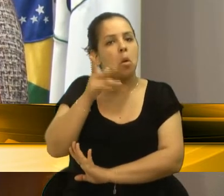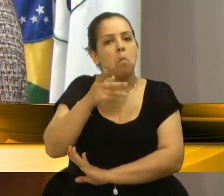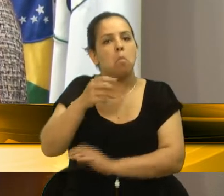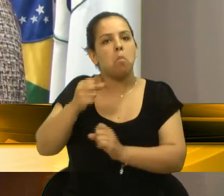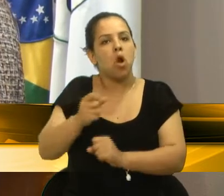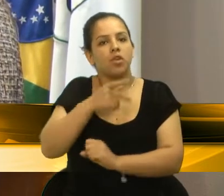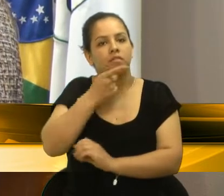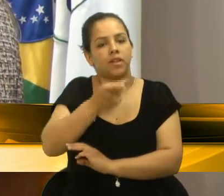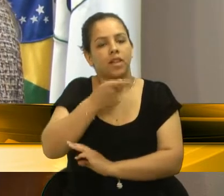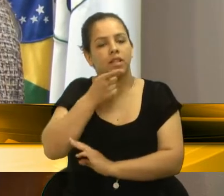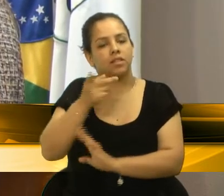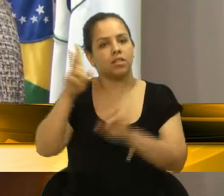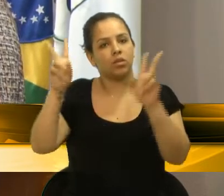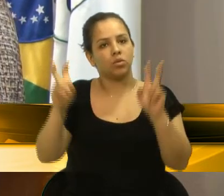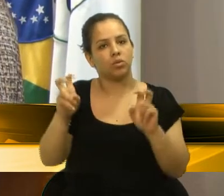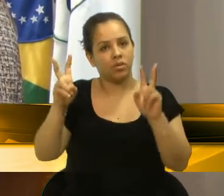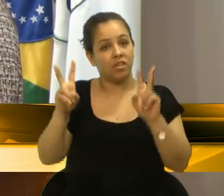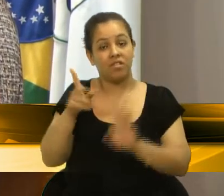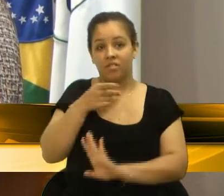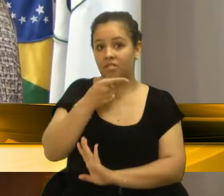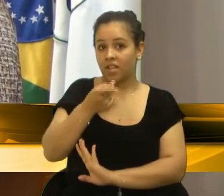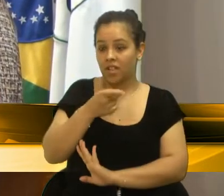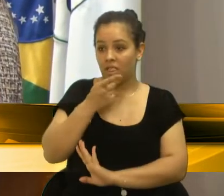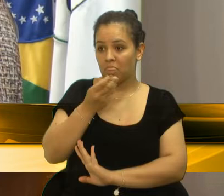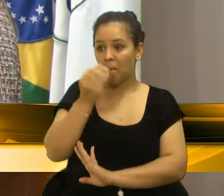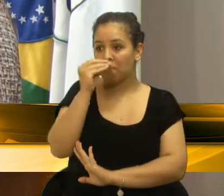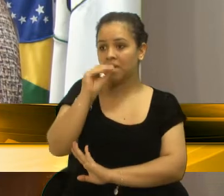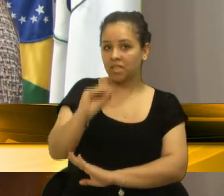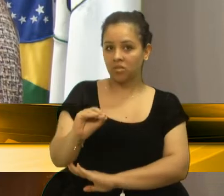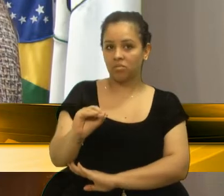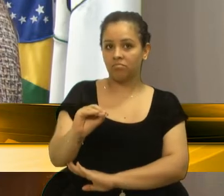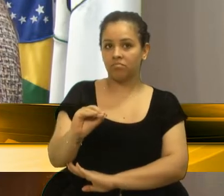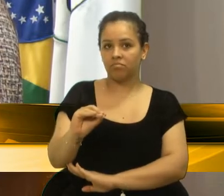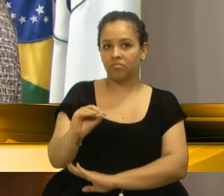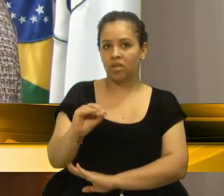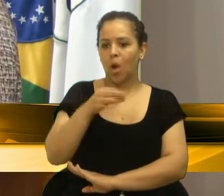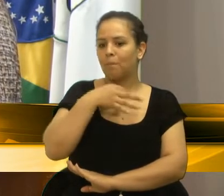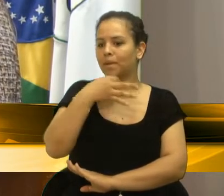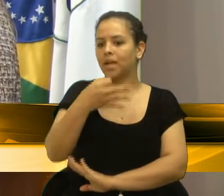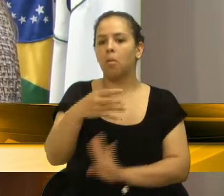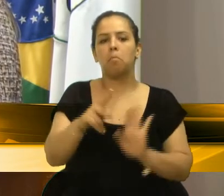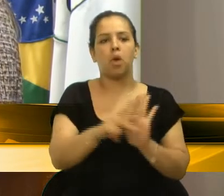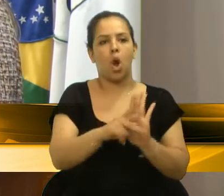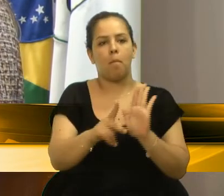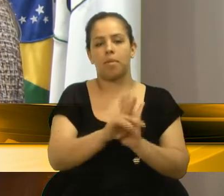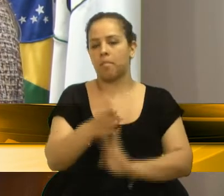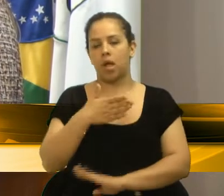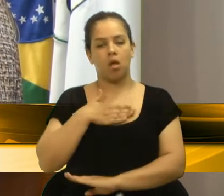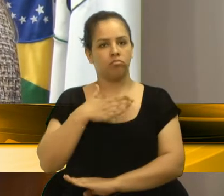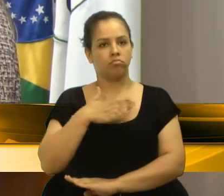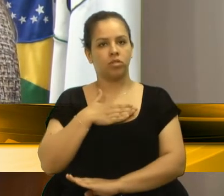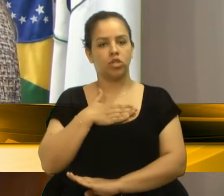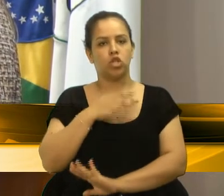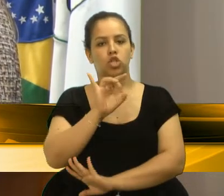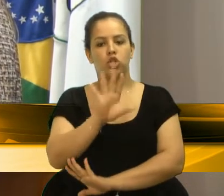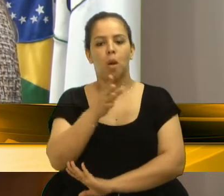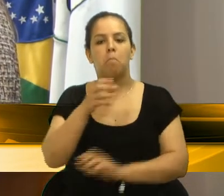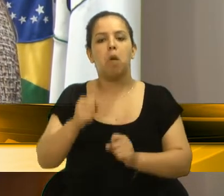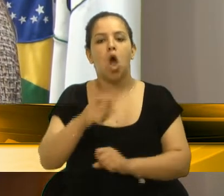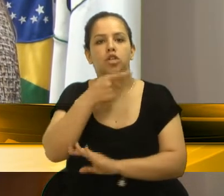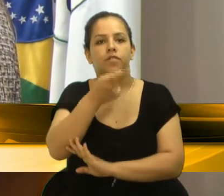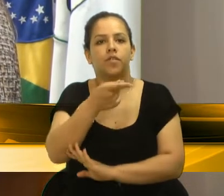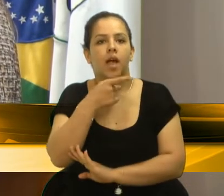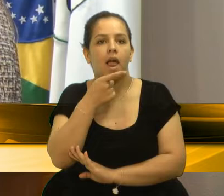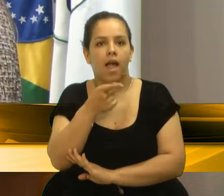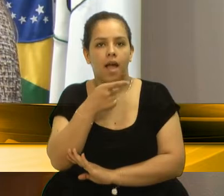termo. Dizer desprezo seria uma opinião pessoal. Eu só posso falar sobre os